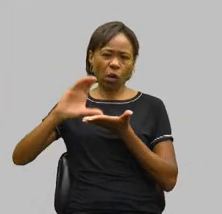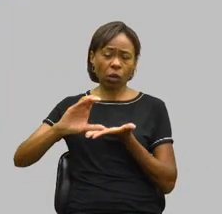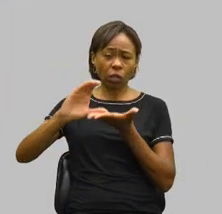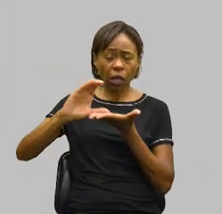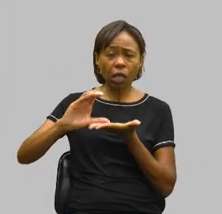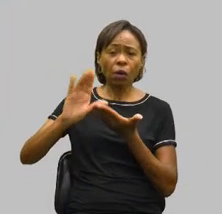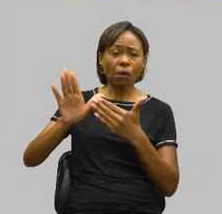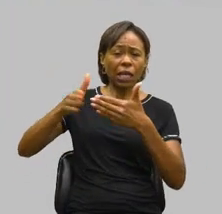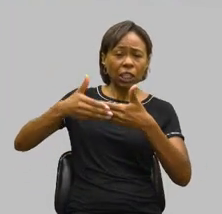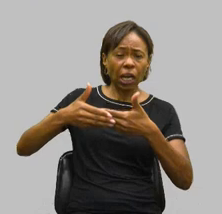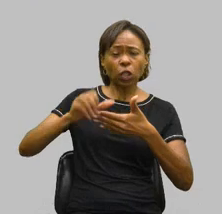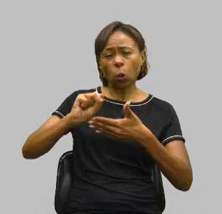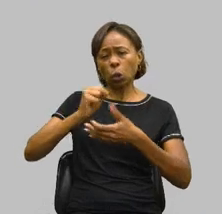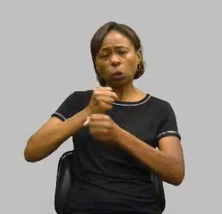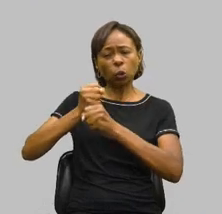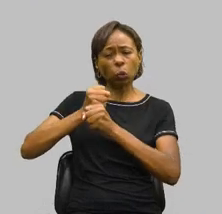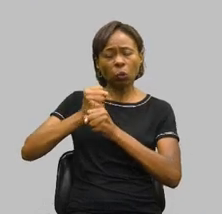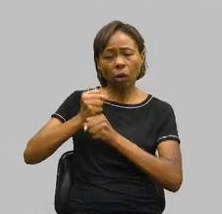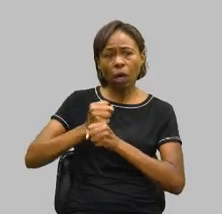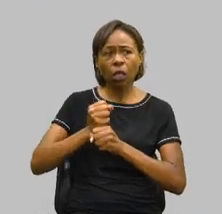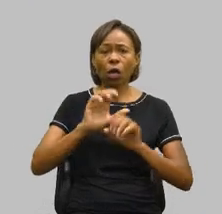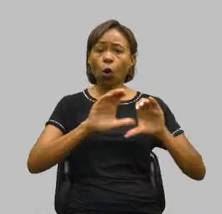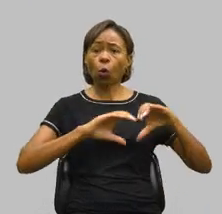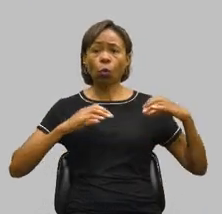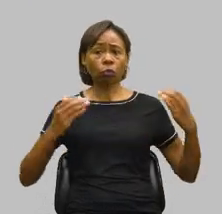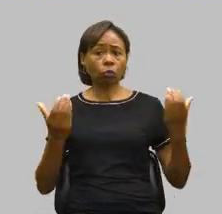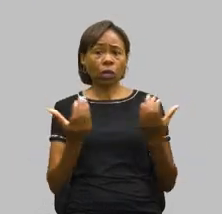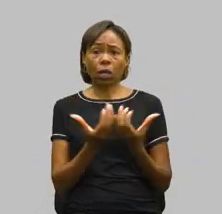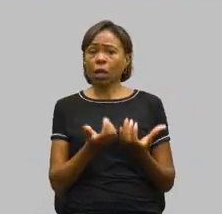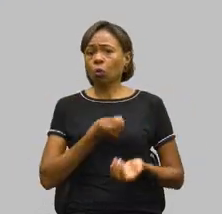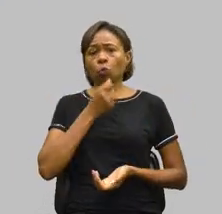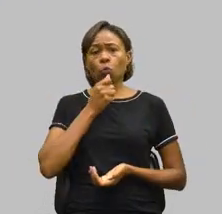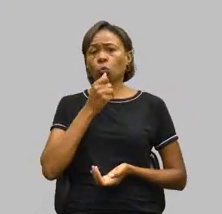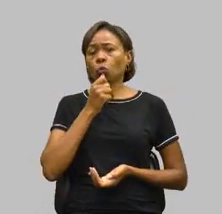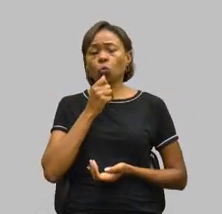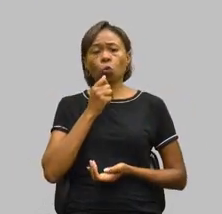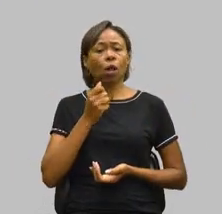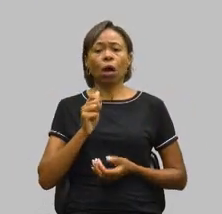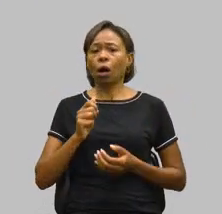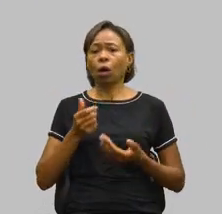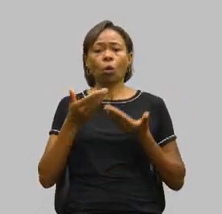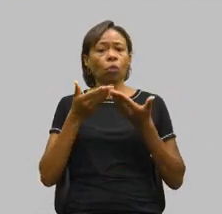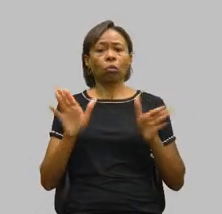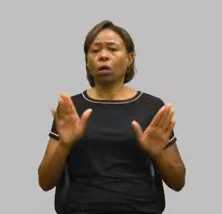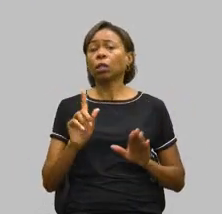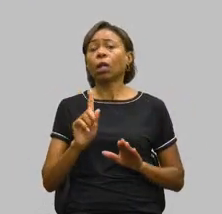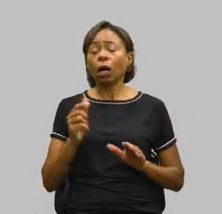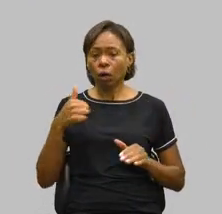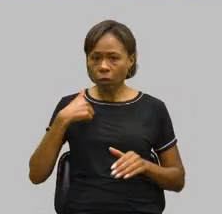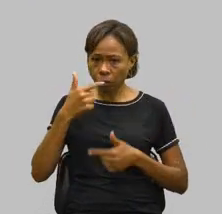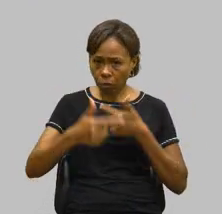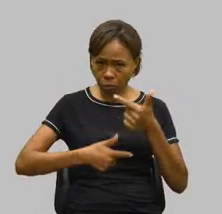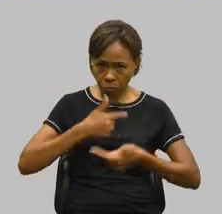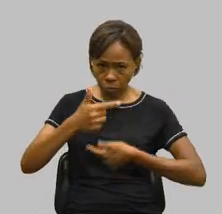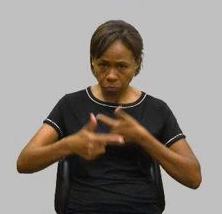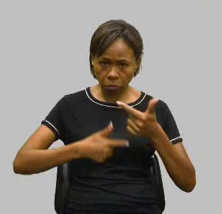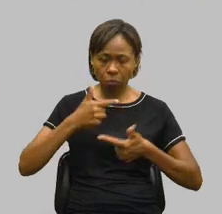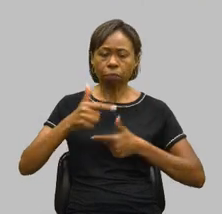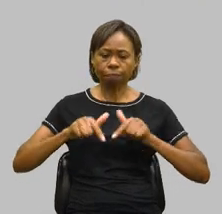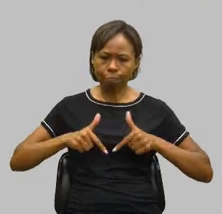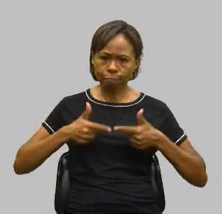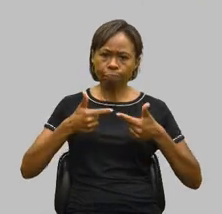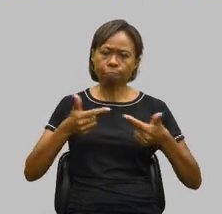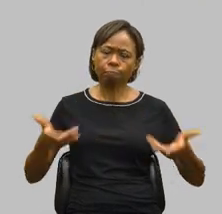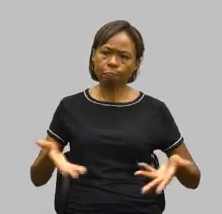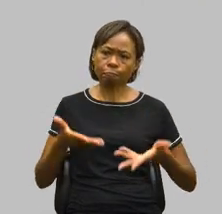anos conferências que não tinham eh sido realizadas ainda então nós estamos aqui trabalhando efetivamente para ampliar e promover